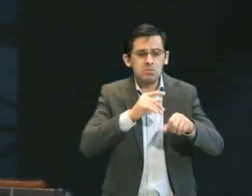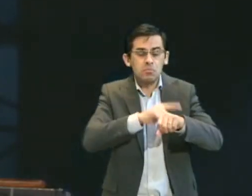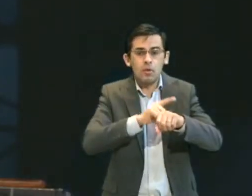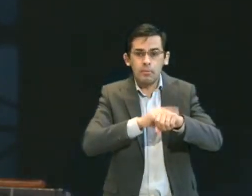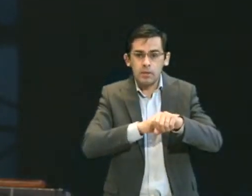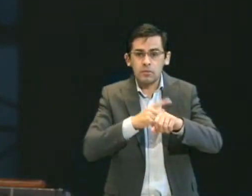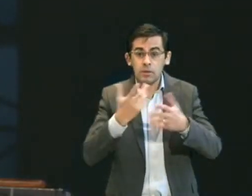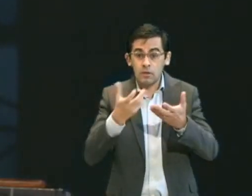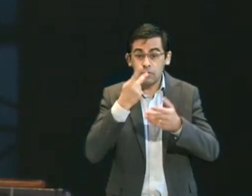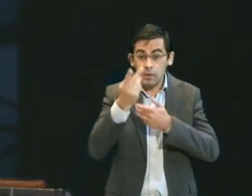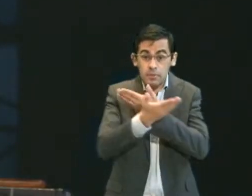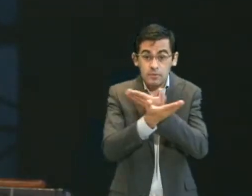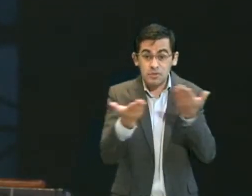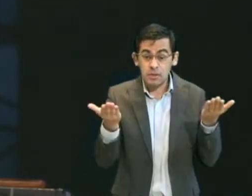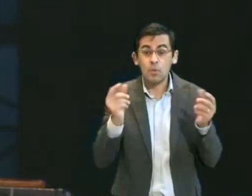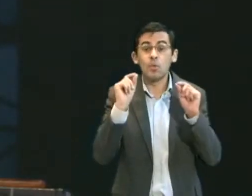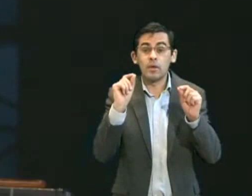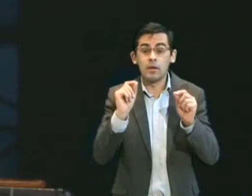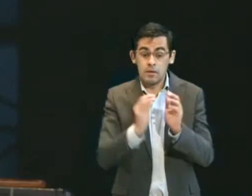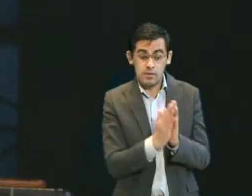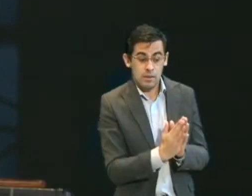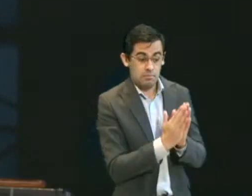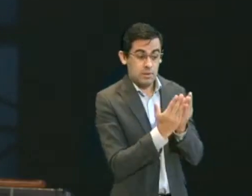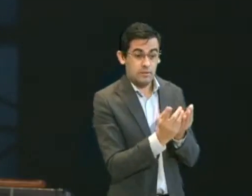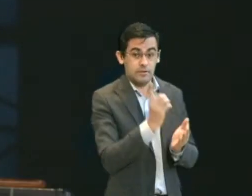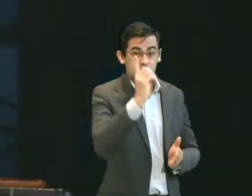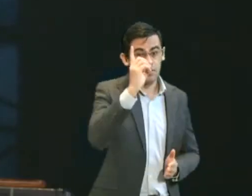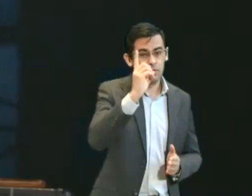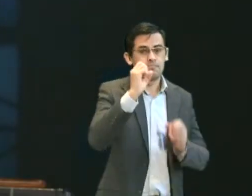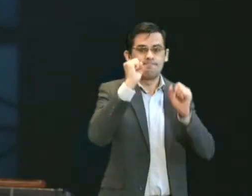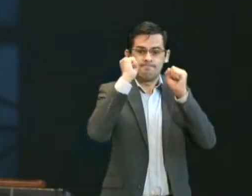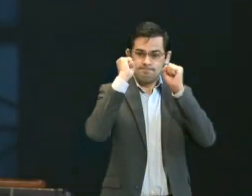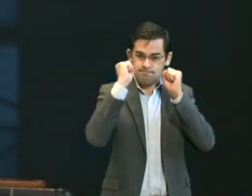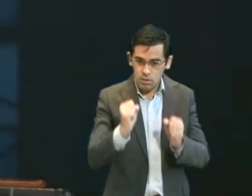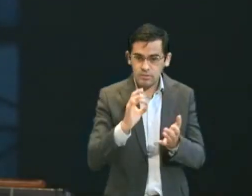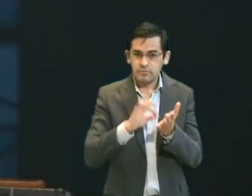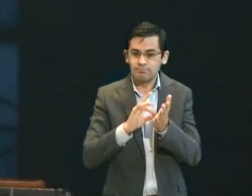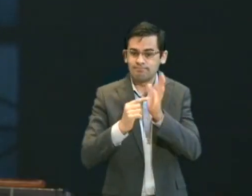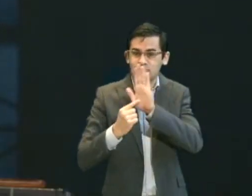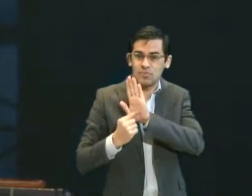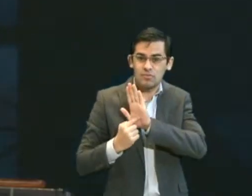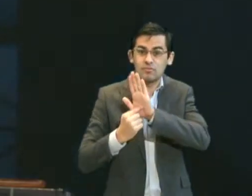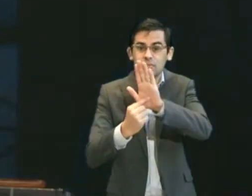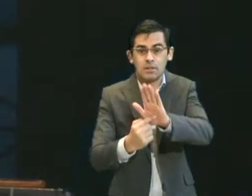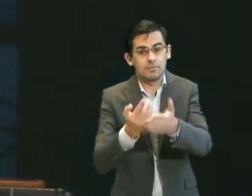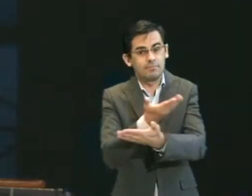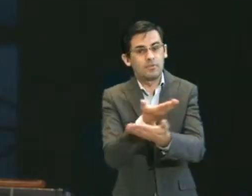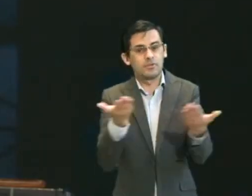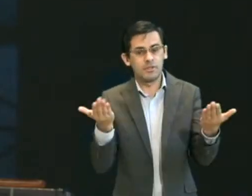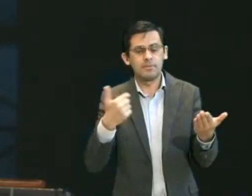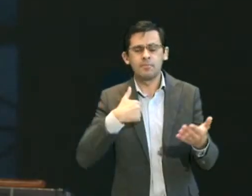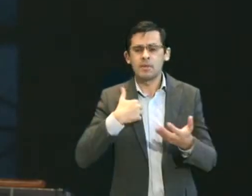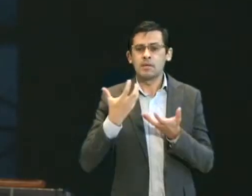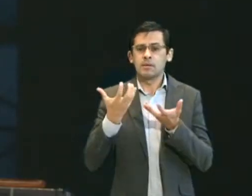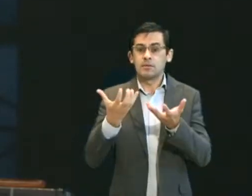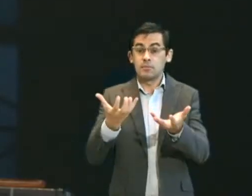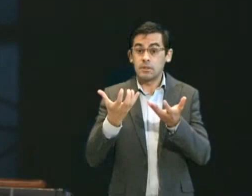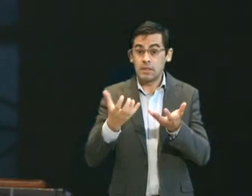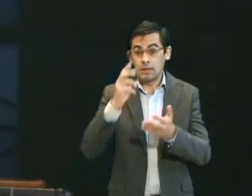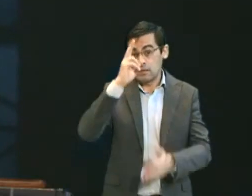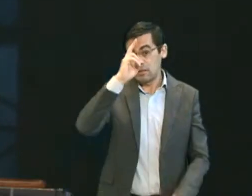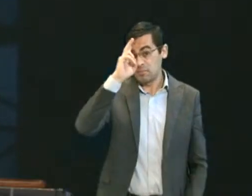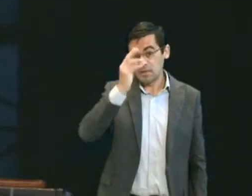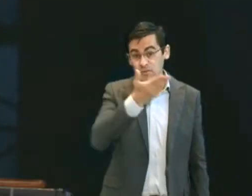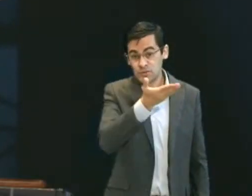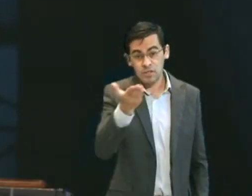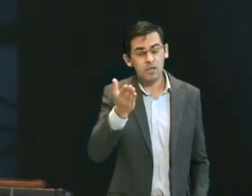que a palavra de Deus pode ser revelada a você. E eu queria te lembrar do